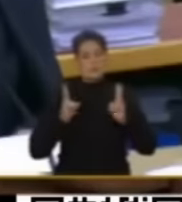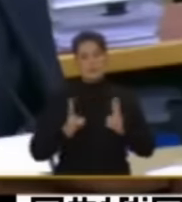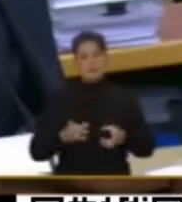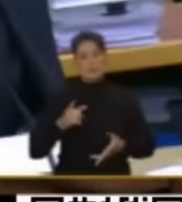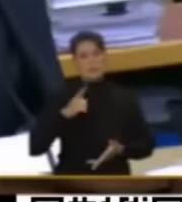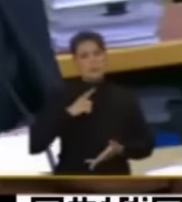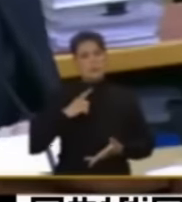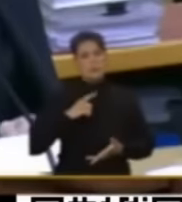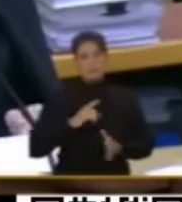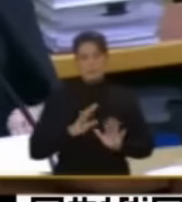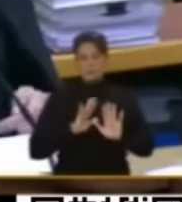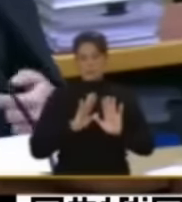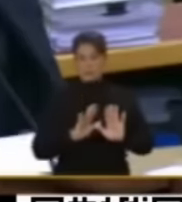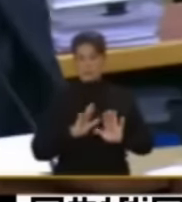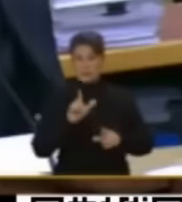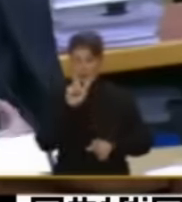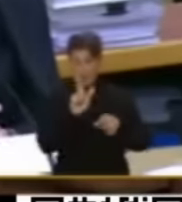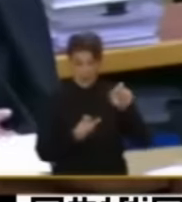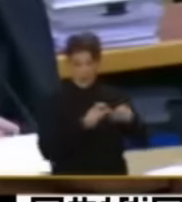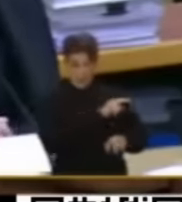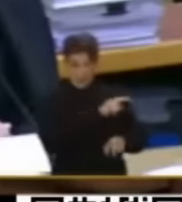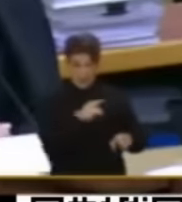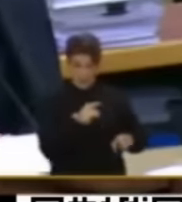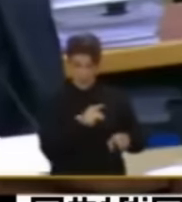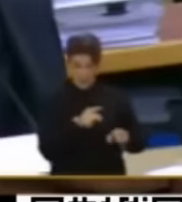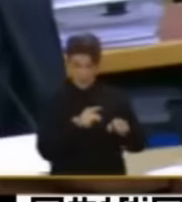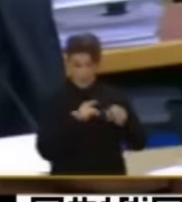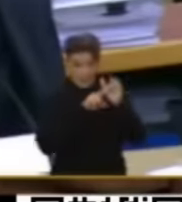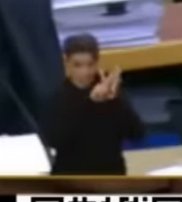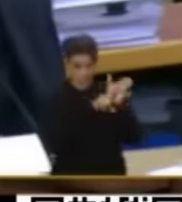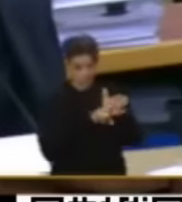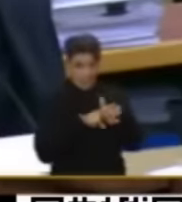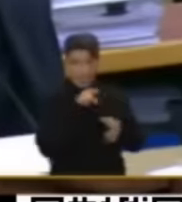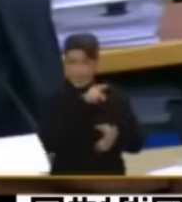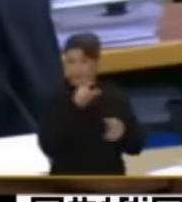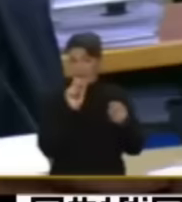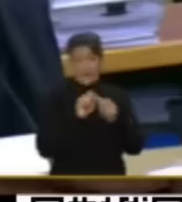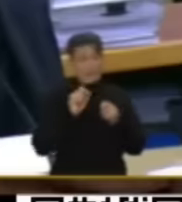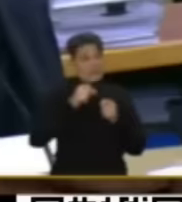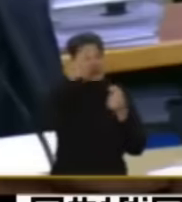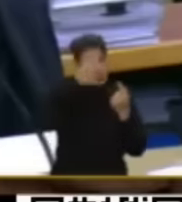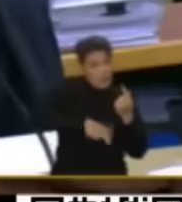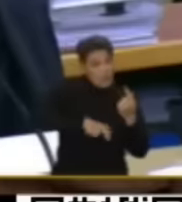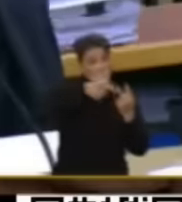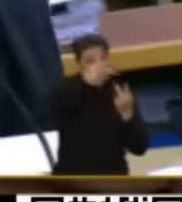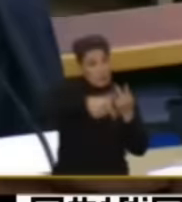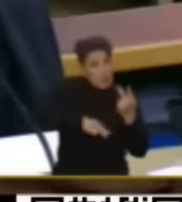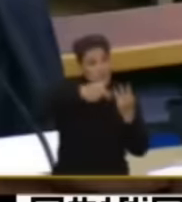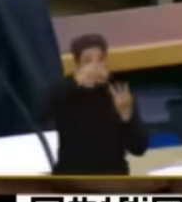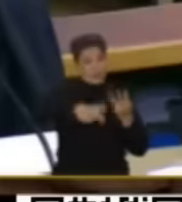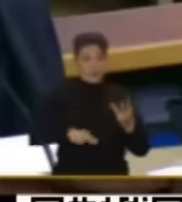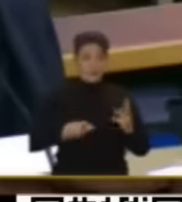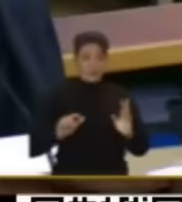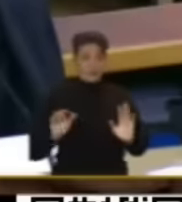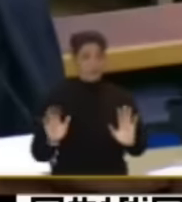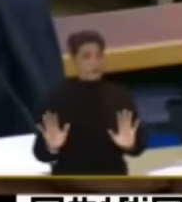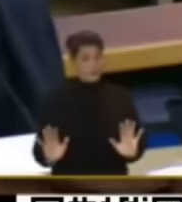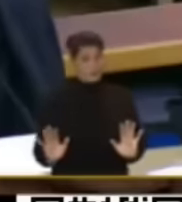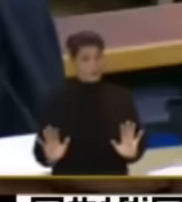ministro Alexandre de Moraes. Então já existe um pacto ali, muito